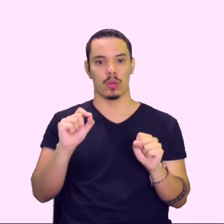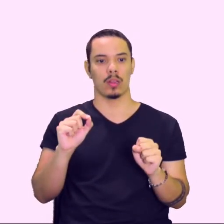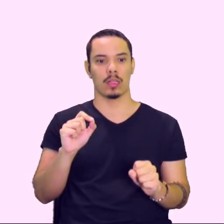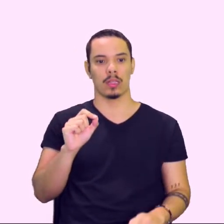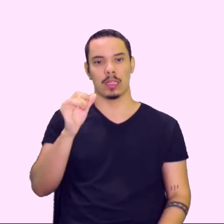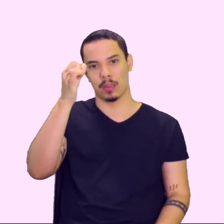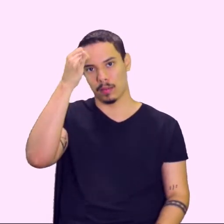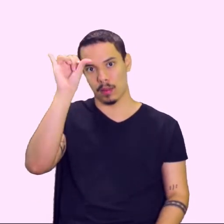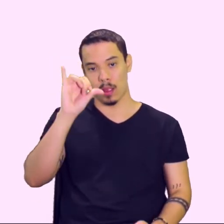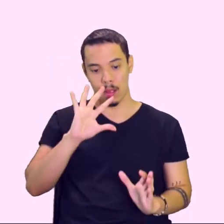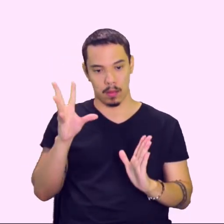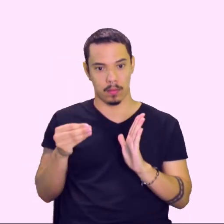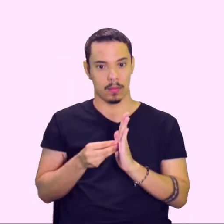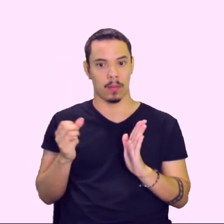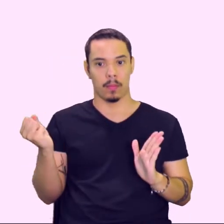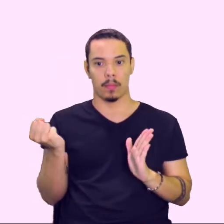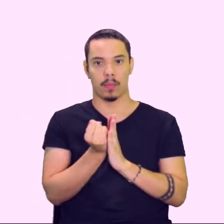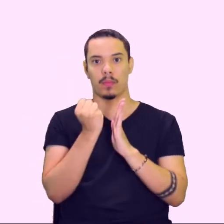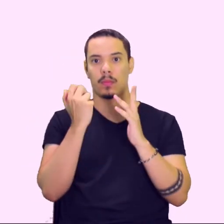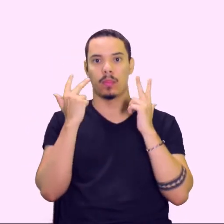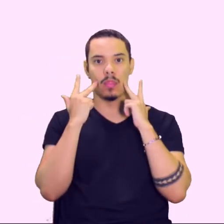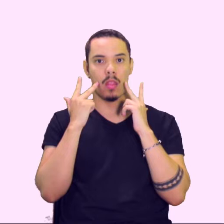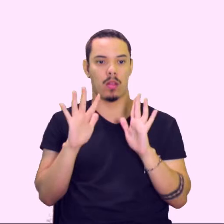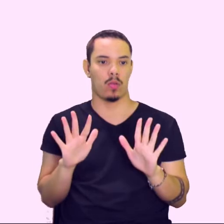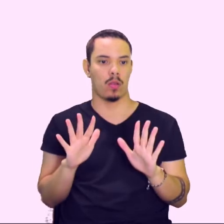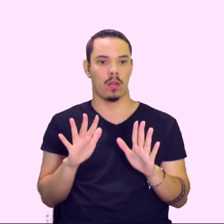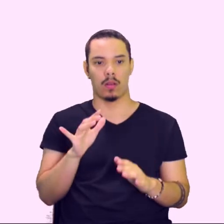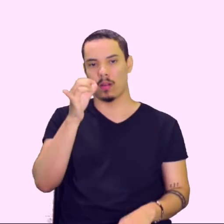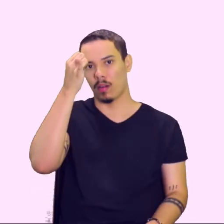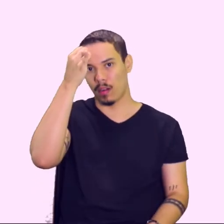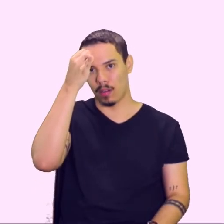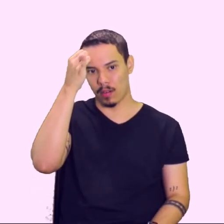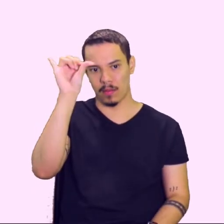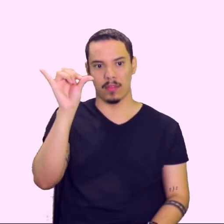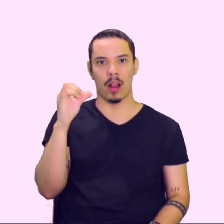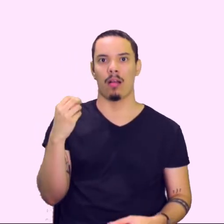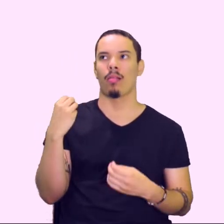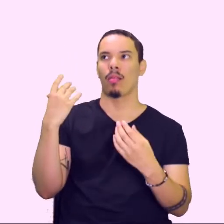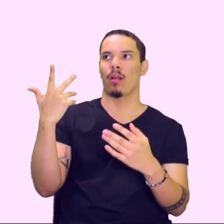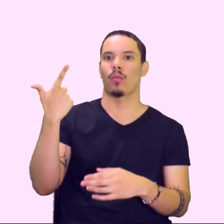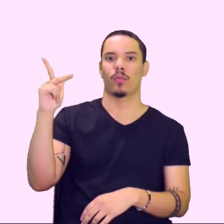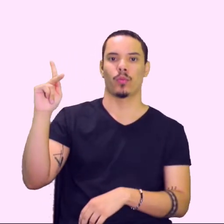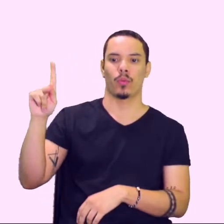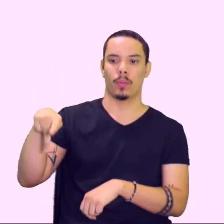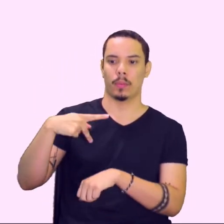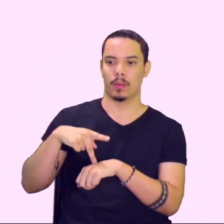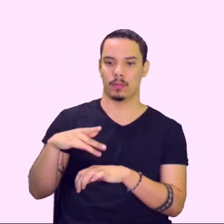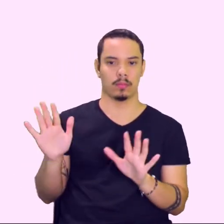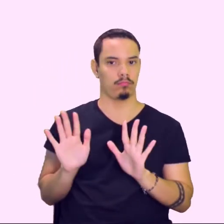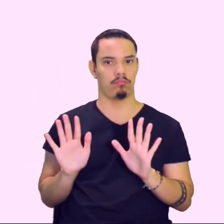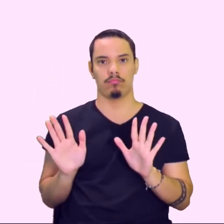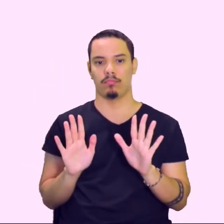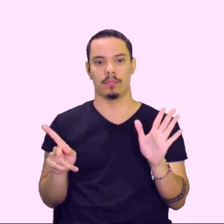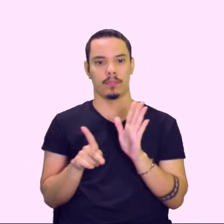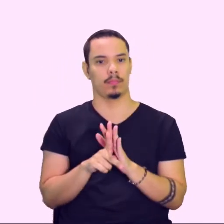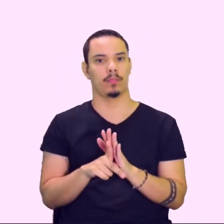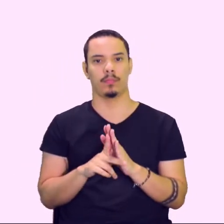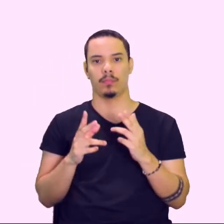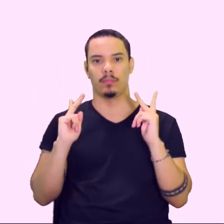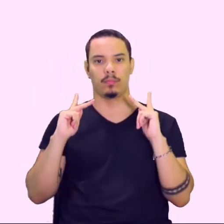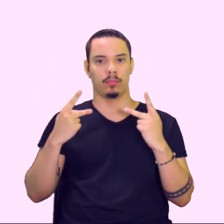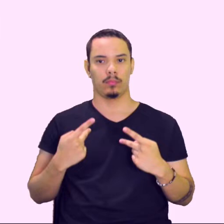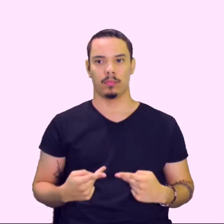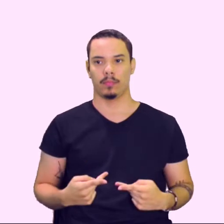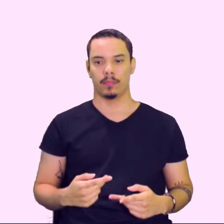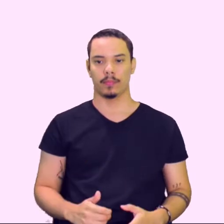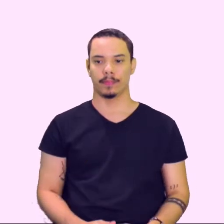um patrimônio natural, vital ao futuro da humanidade. Ok? Beleza.